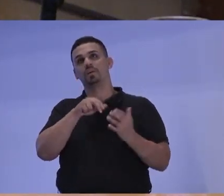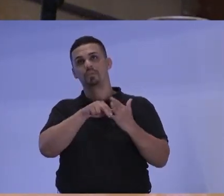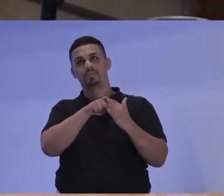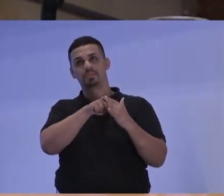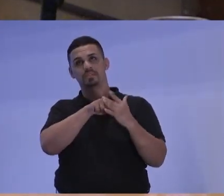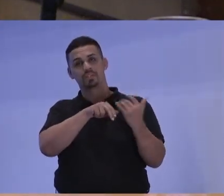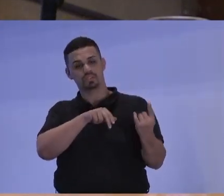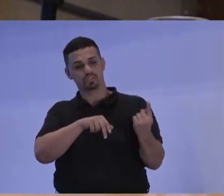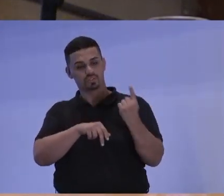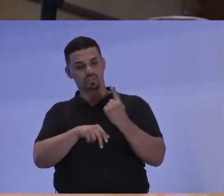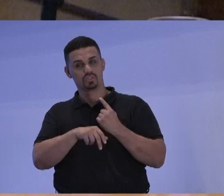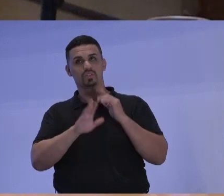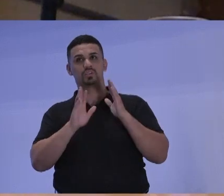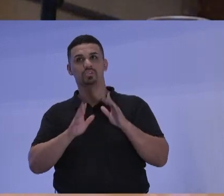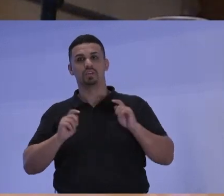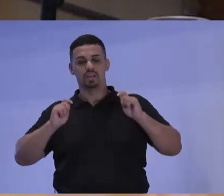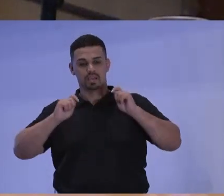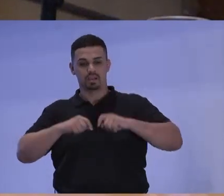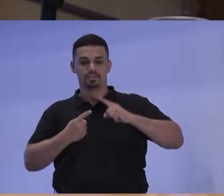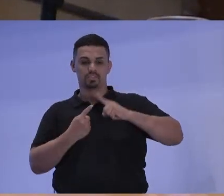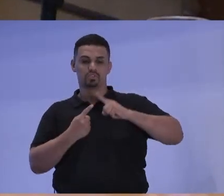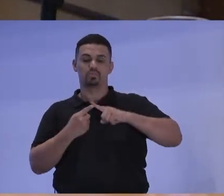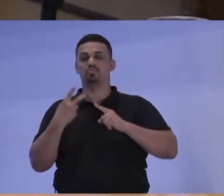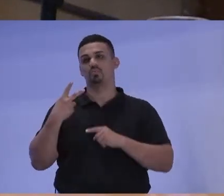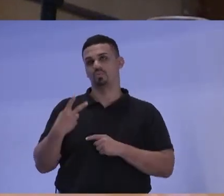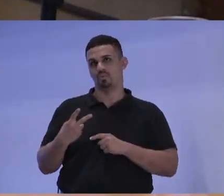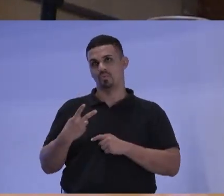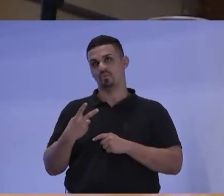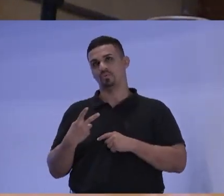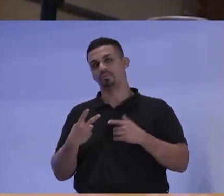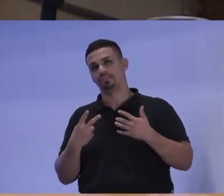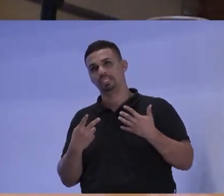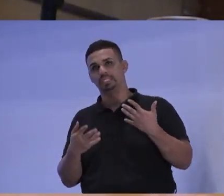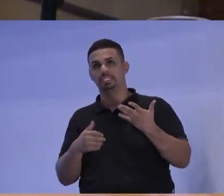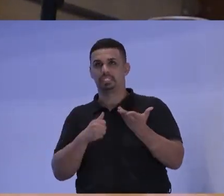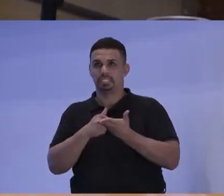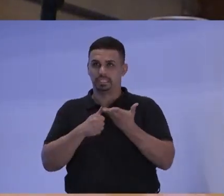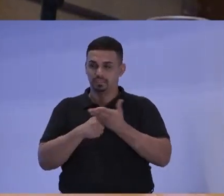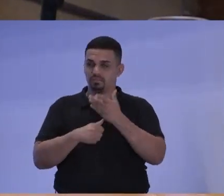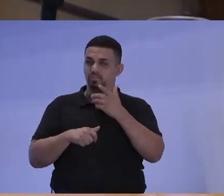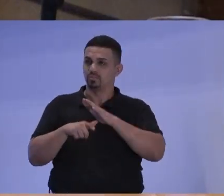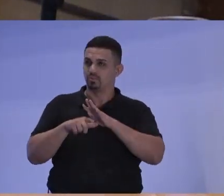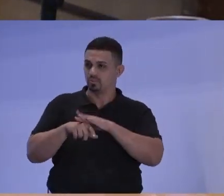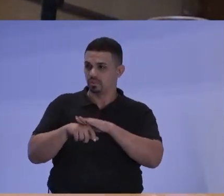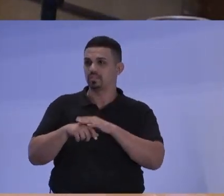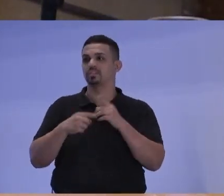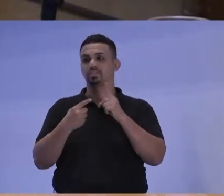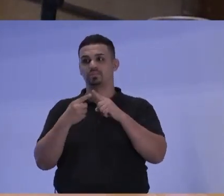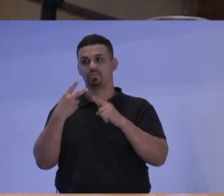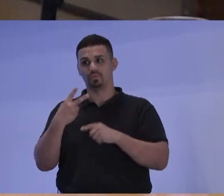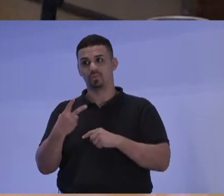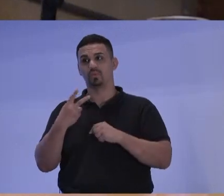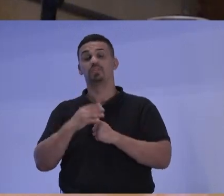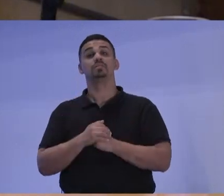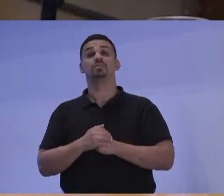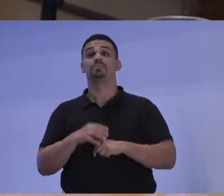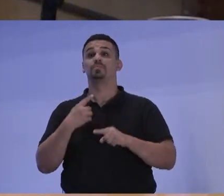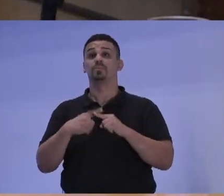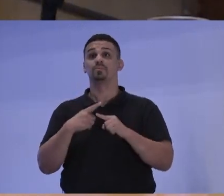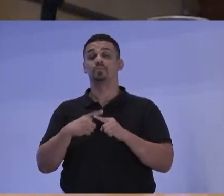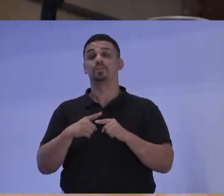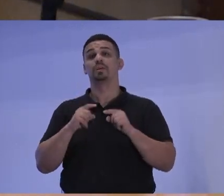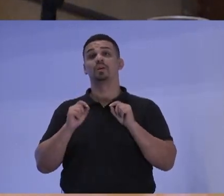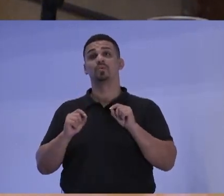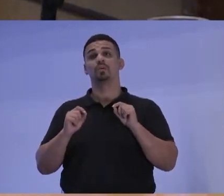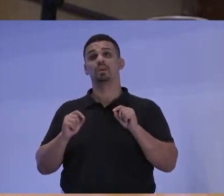com grau de incapacidade 2, né, que como é o que a gente mais veio discutindo aqui, né, porque diferente